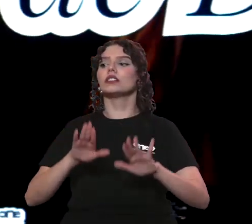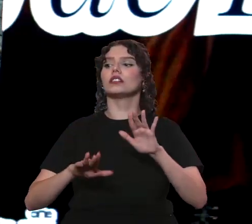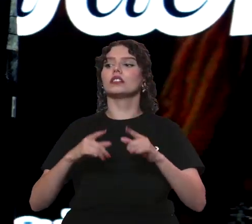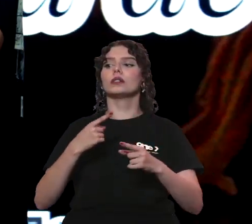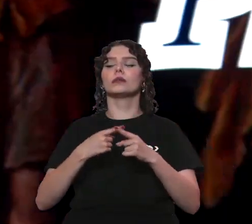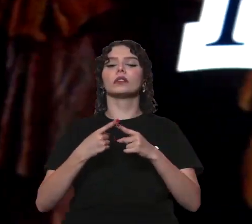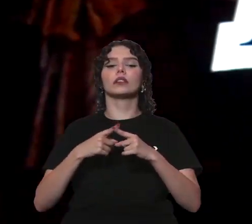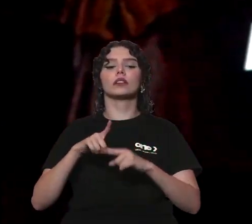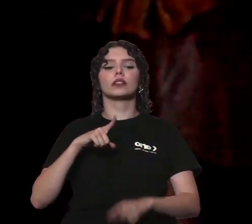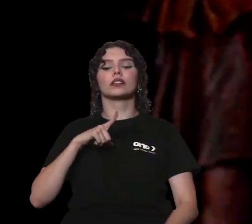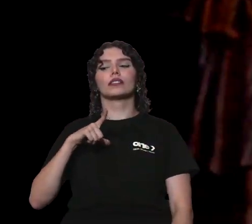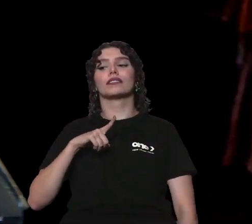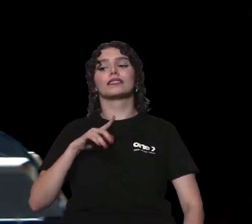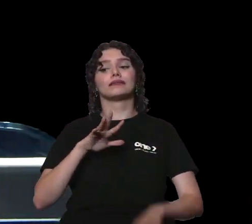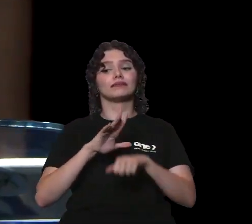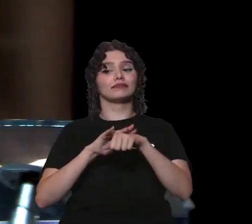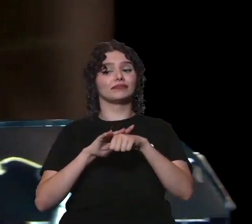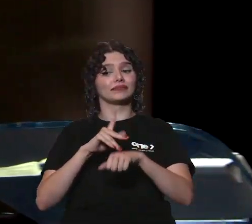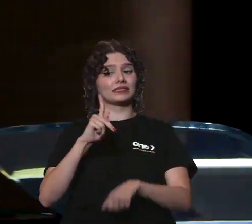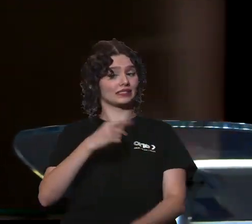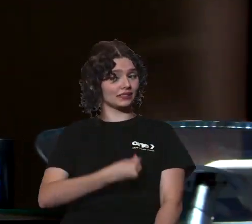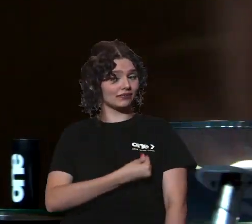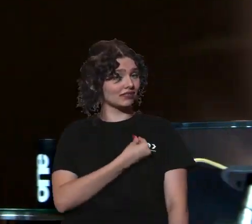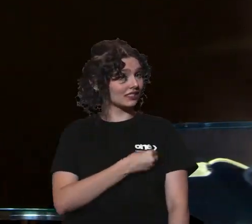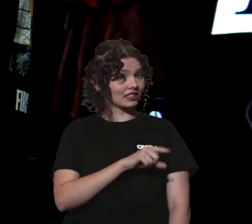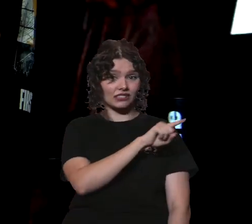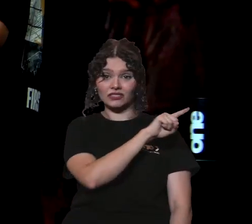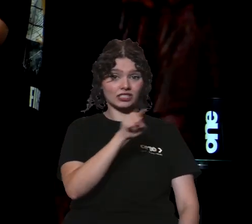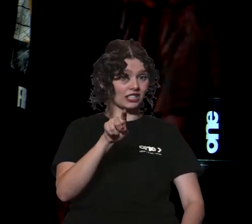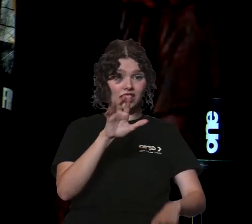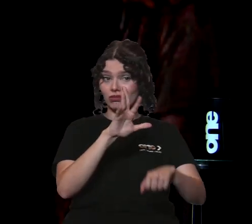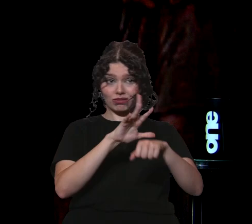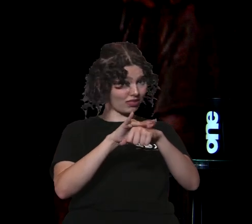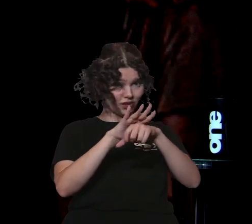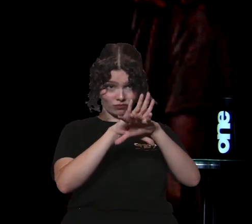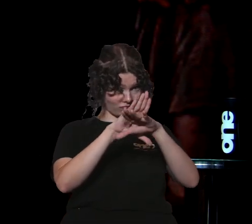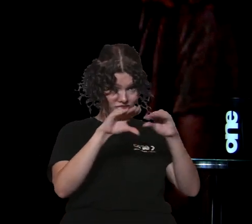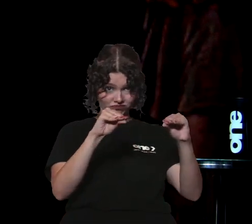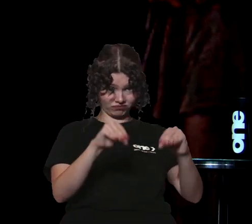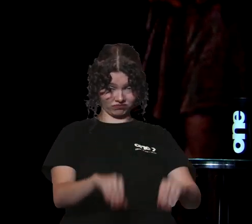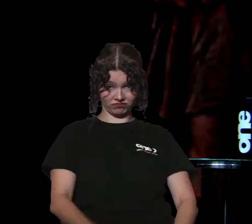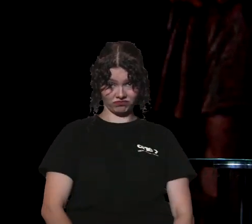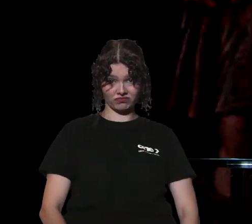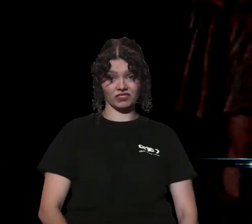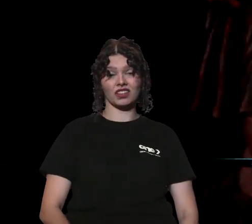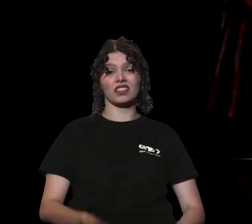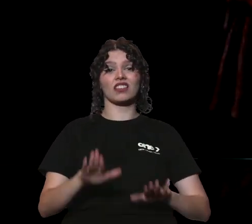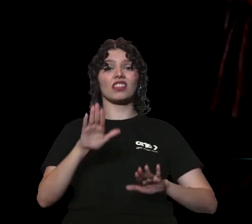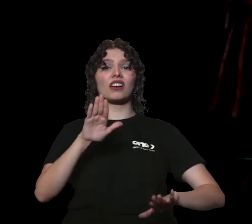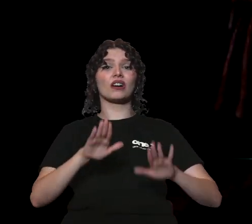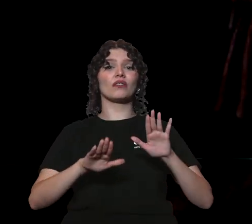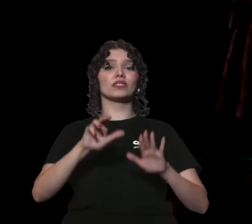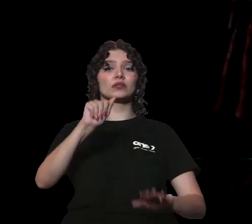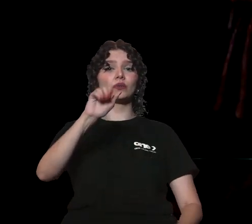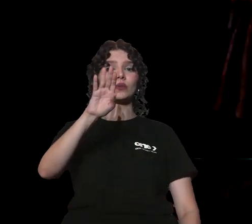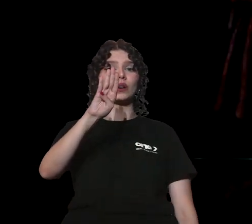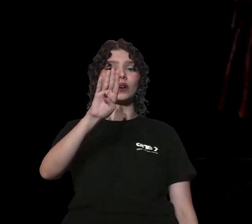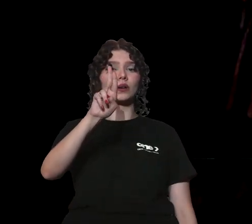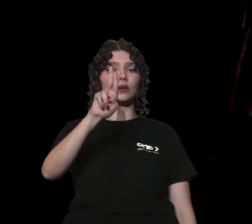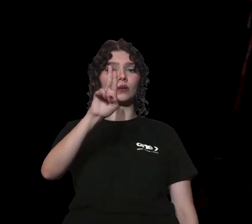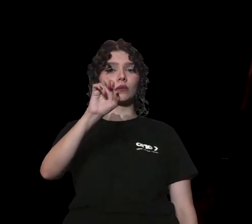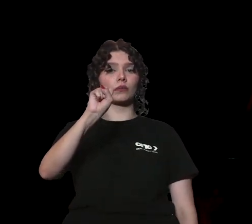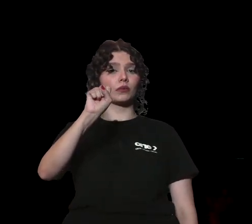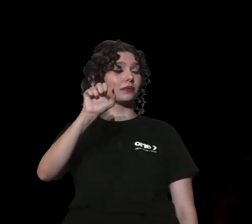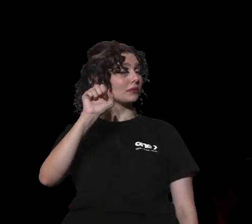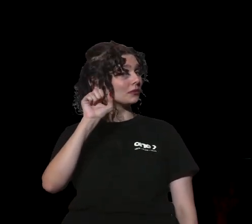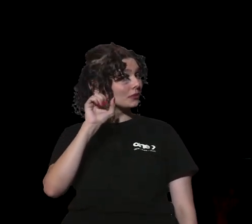tem feridas da sua vida que não foram tratadas. Talvez um abuso que você não soube